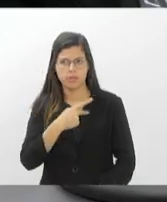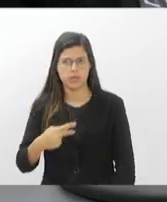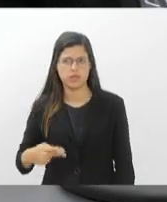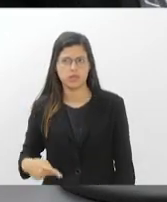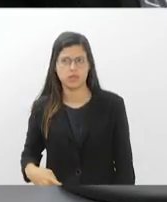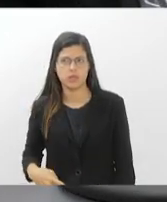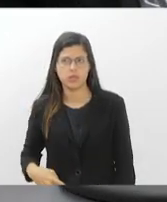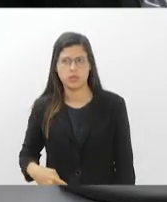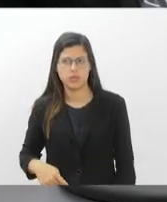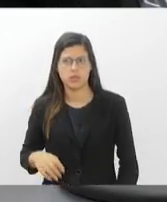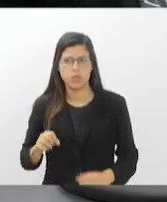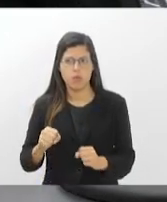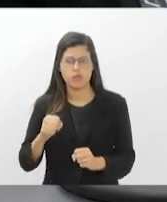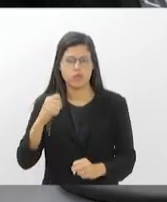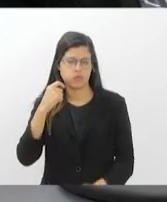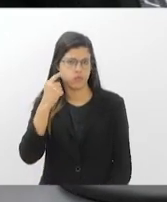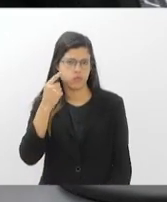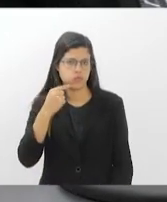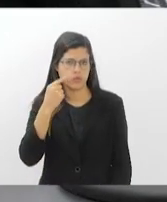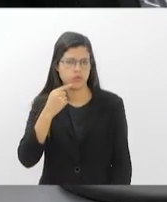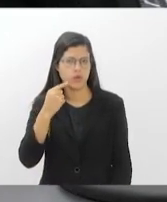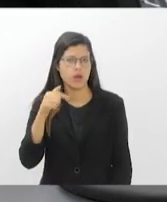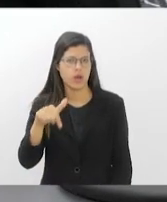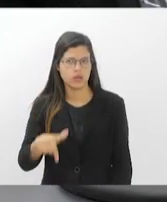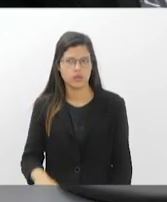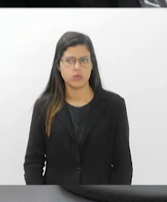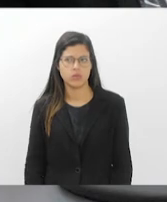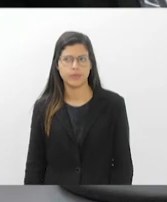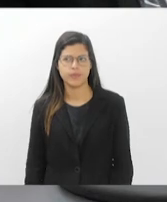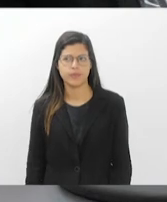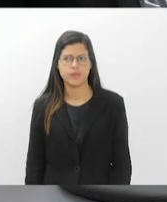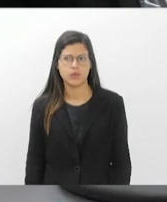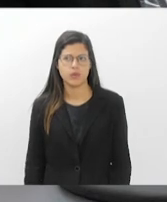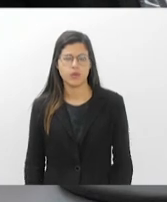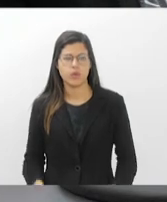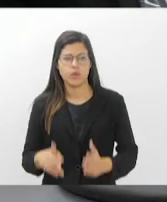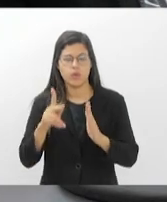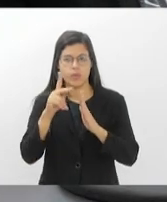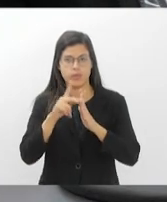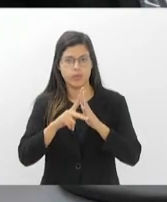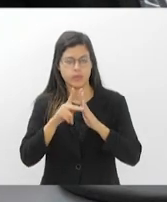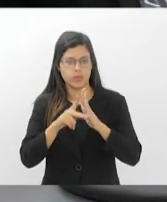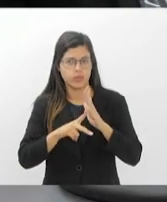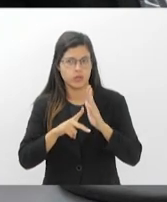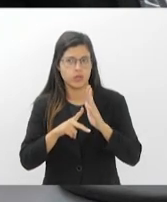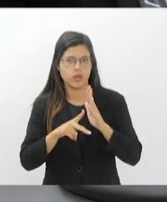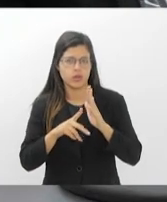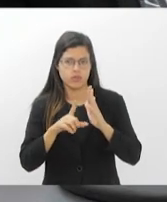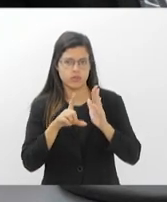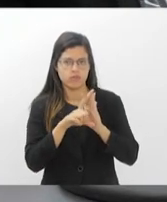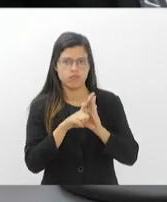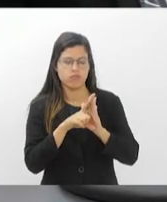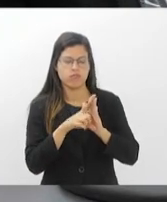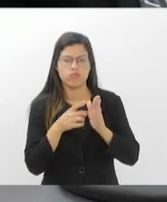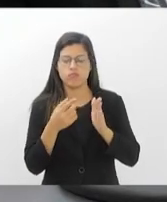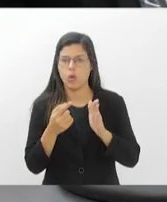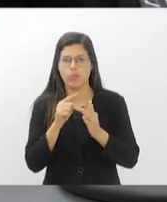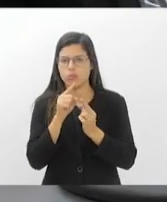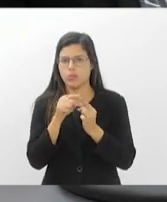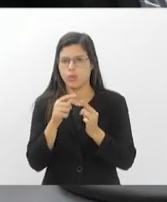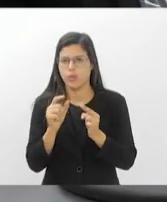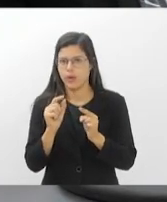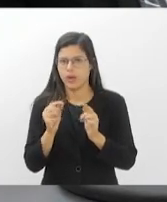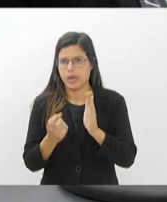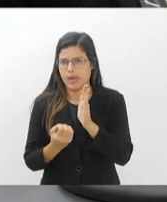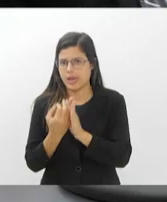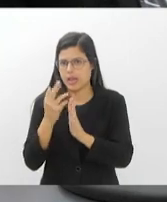de um advogado da ativa. O que o projeto pretende é só criar regras para quando esse